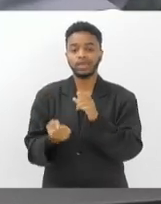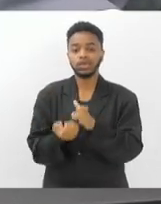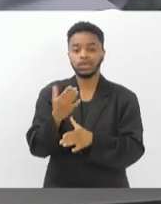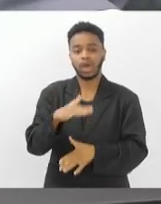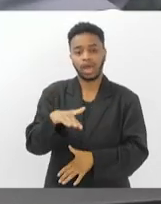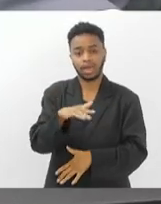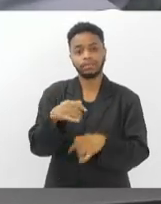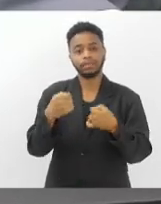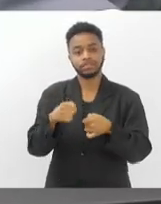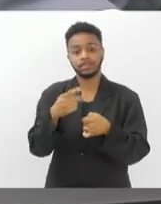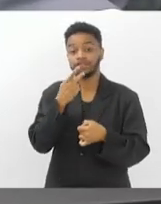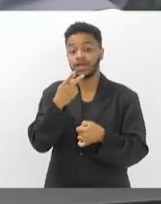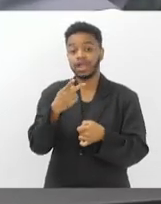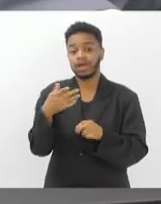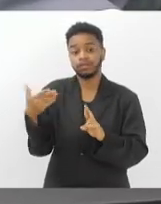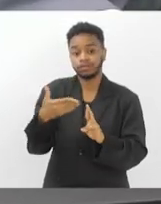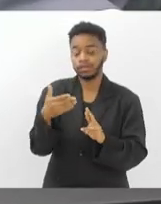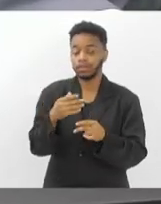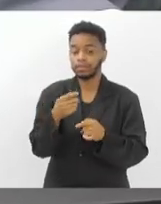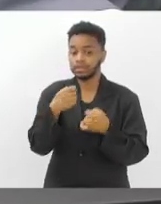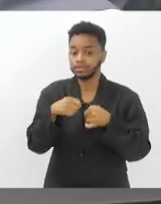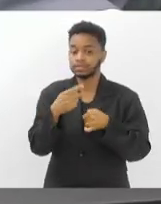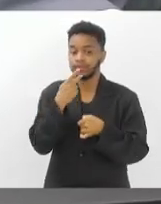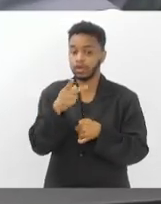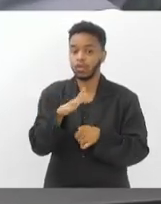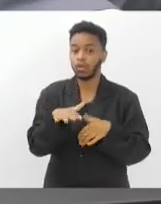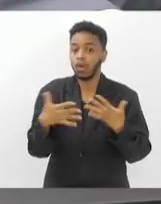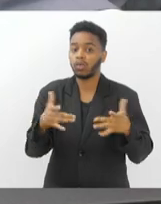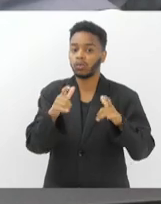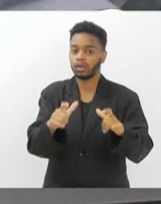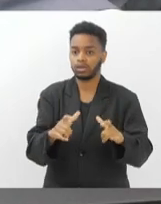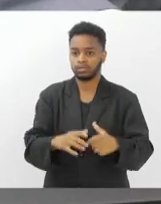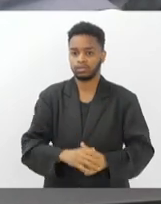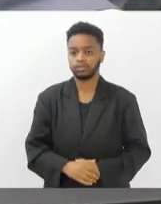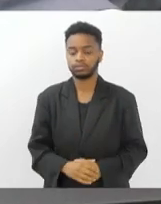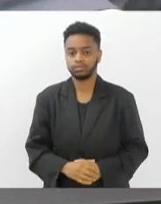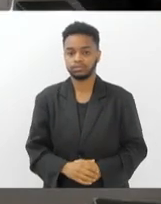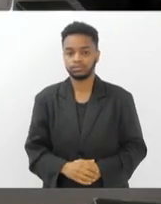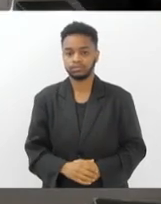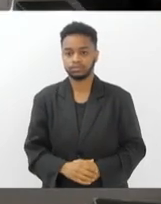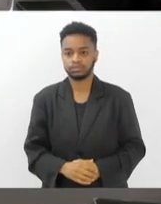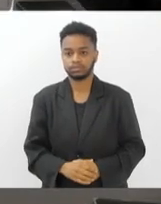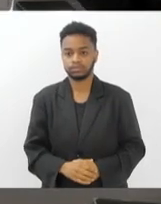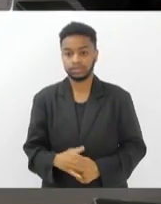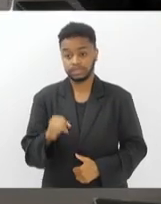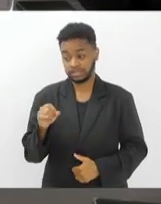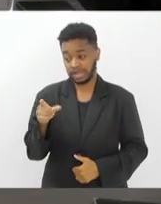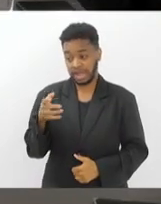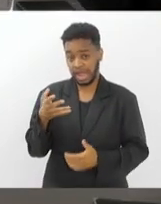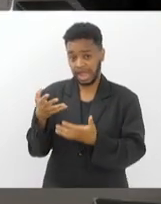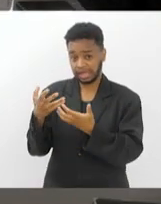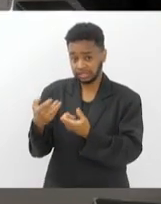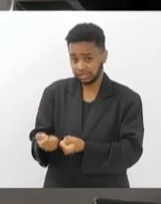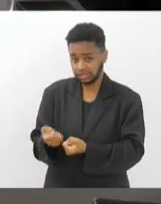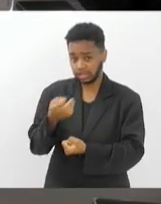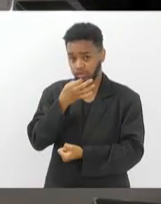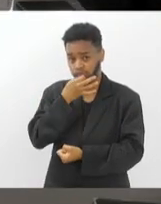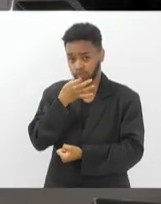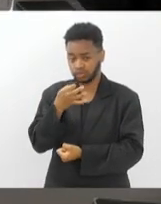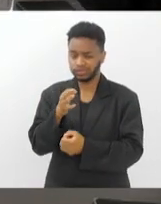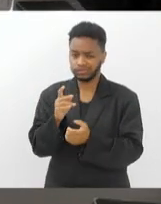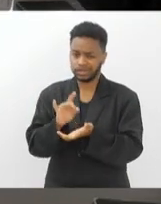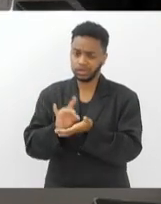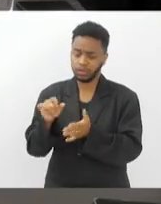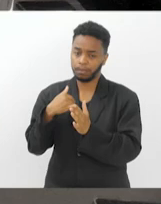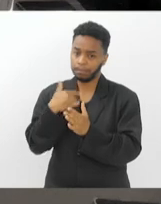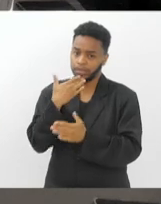o projeto. Tem que referir. Deputado Mink, se a Vossa Excelência aceitar uma sugestão, na verdade um